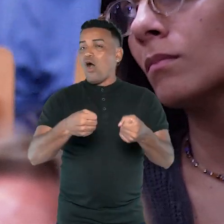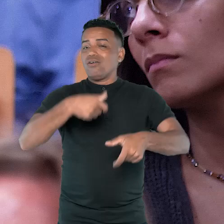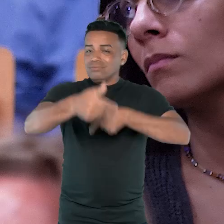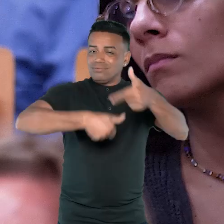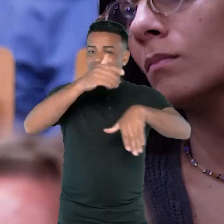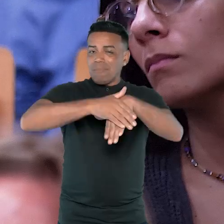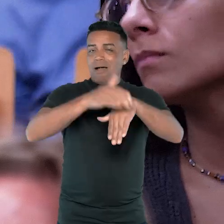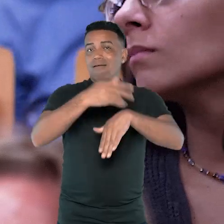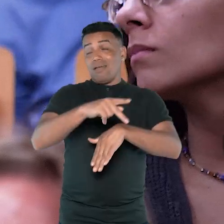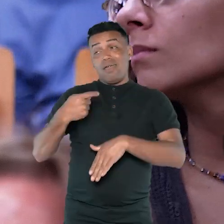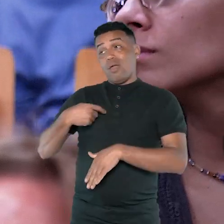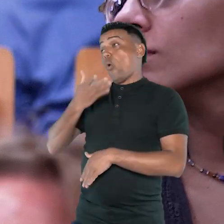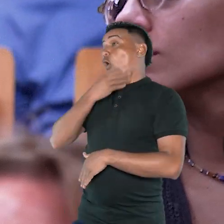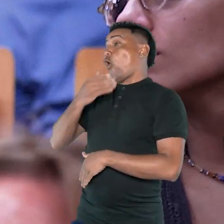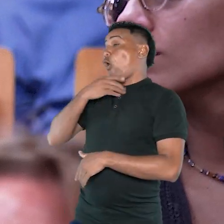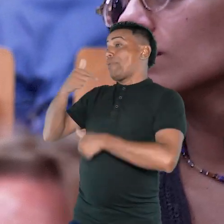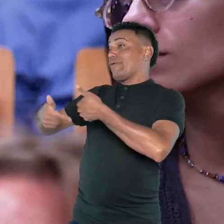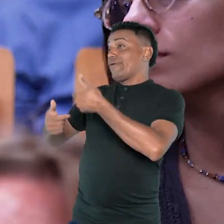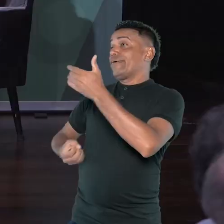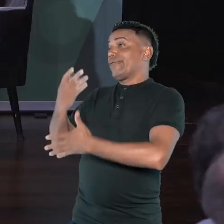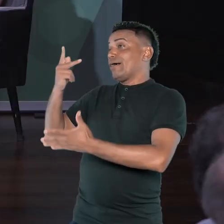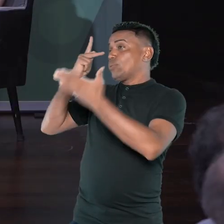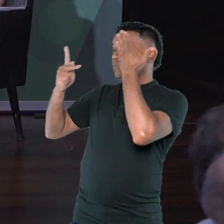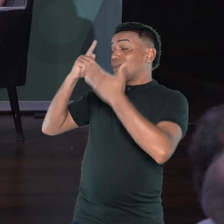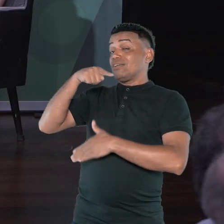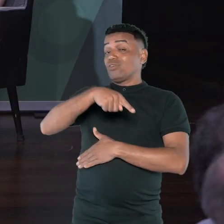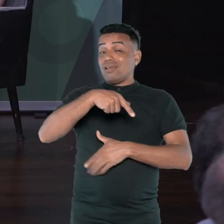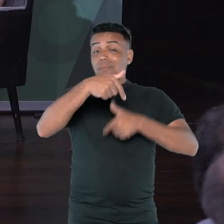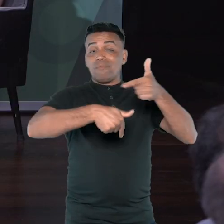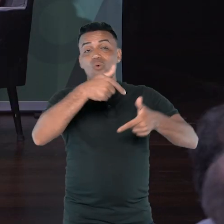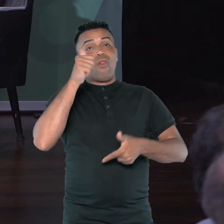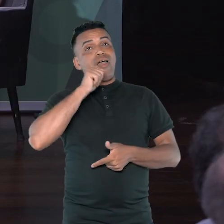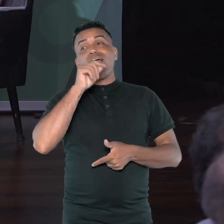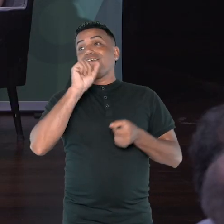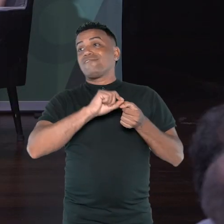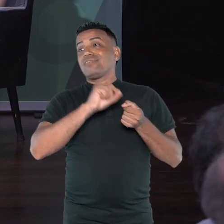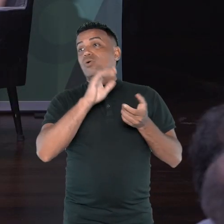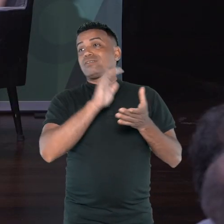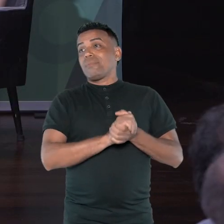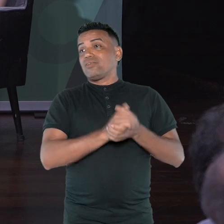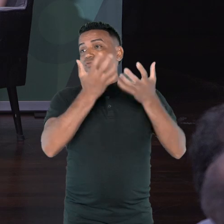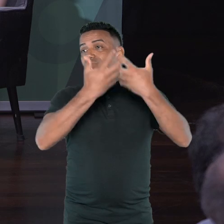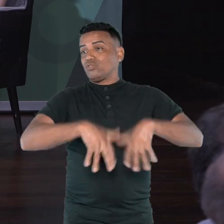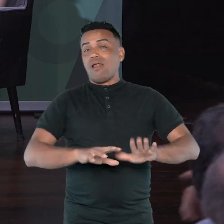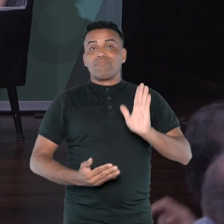delas, né? Tipo assim, eu vou estar ocupado criando a psicanálise, então é bom você fazer o casamento dar certo enquanto